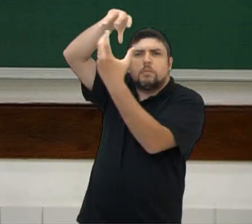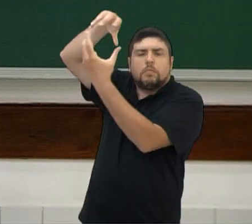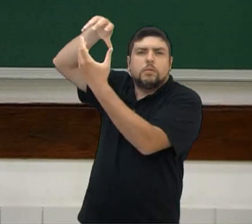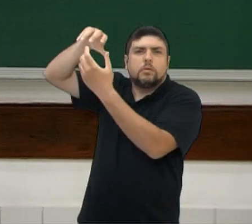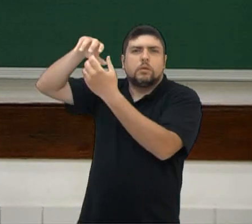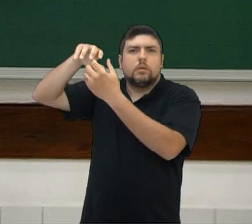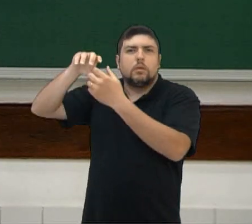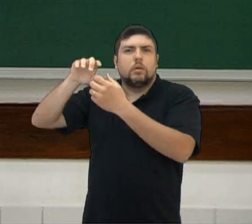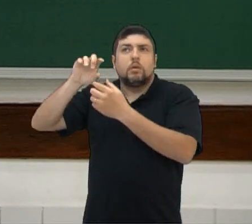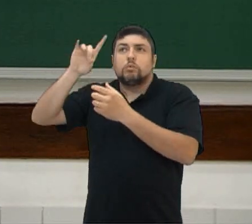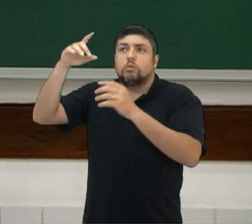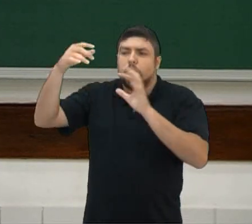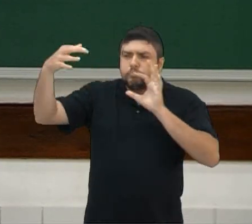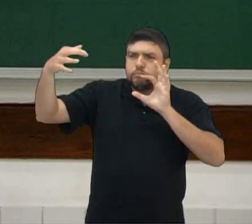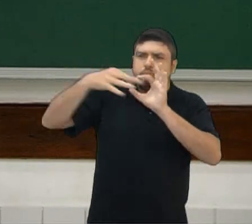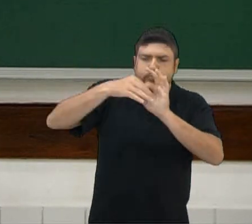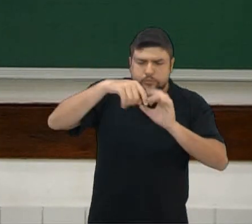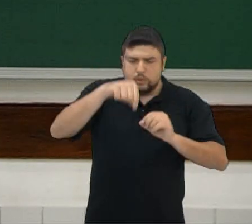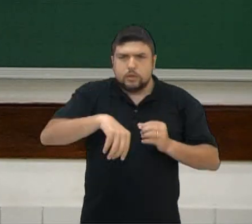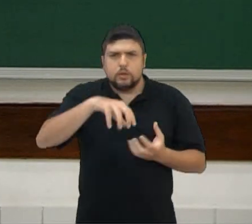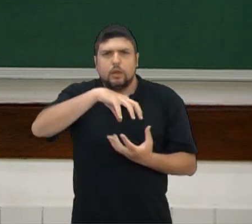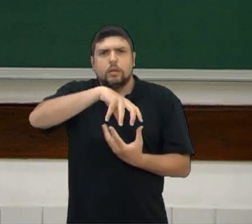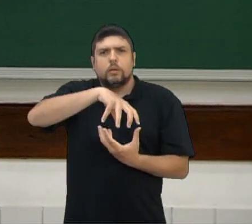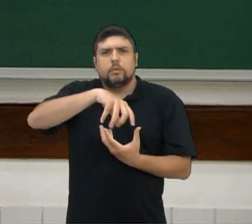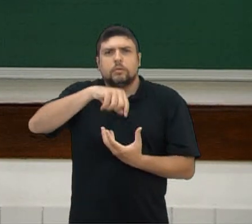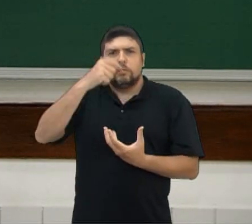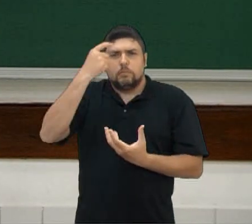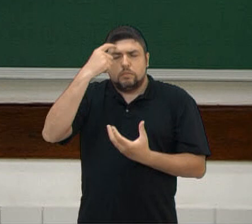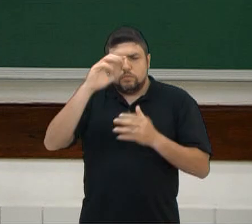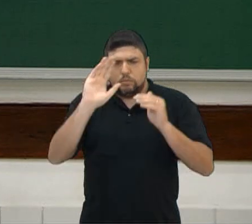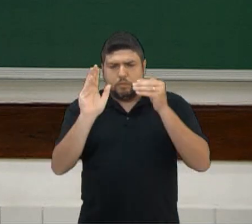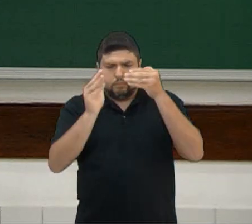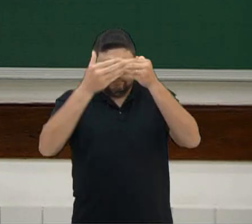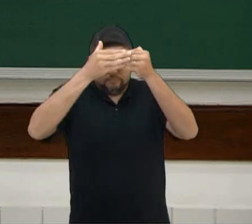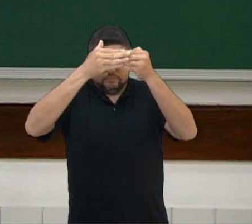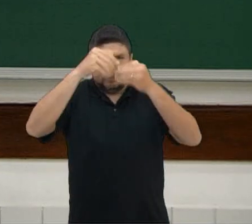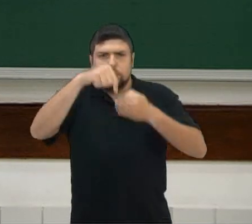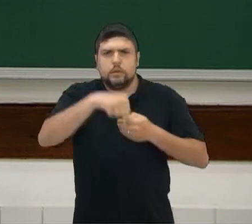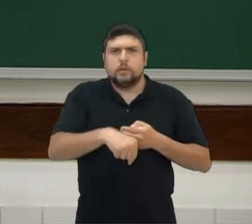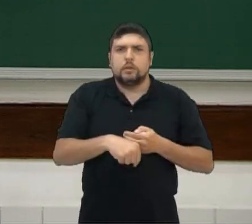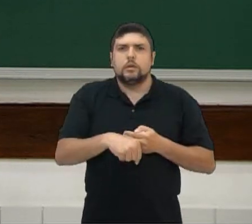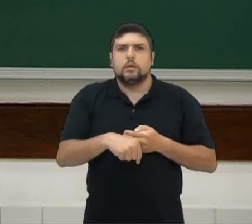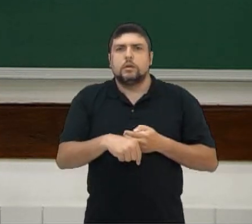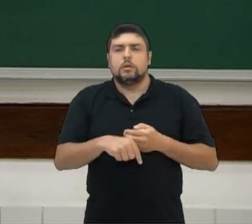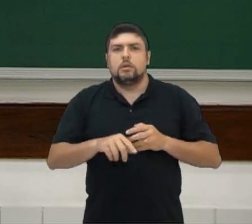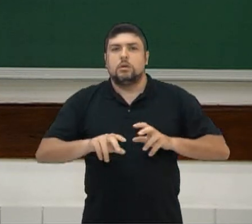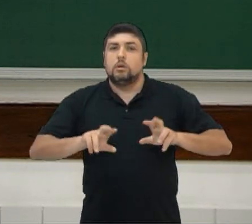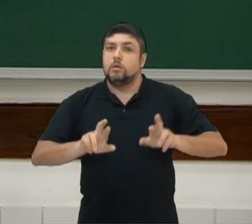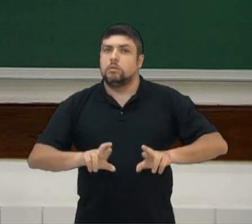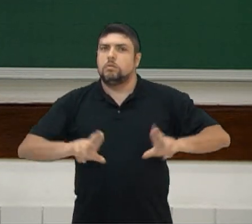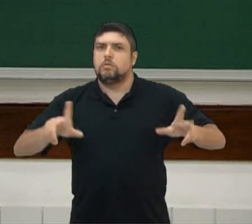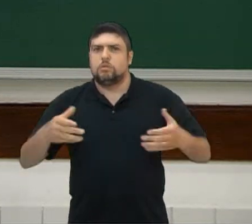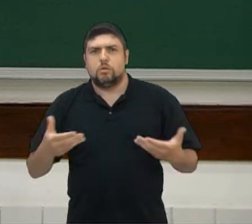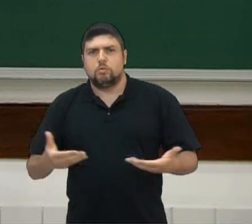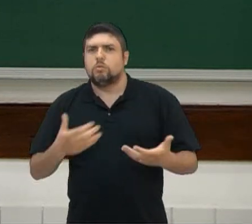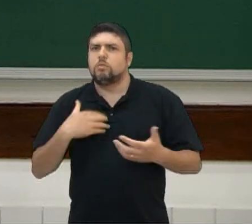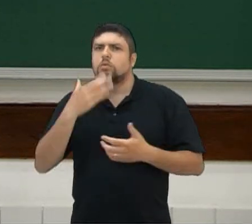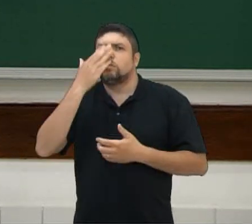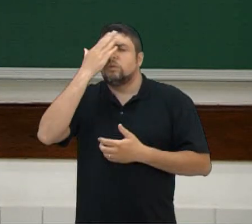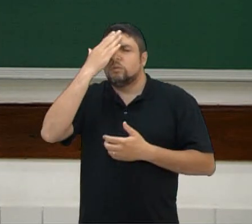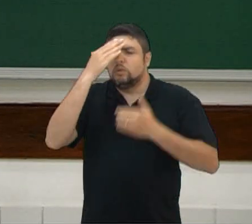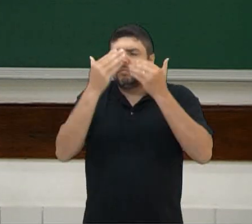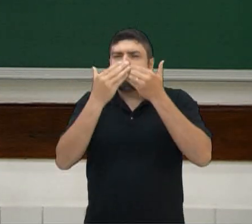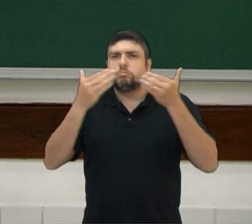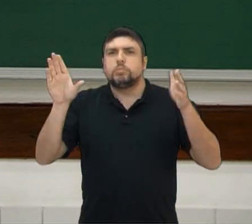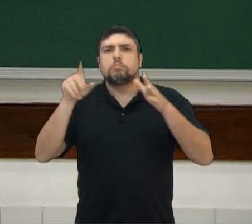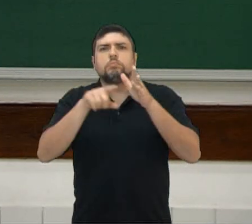só o que tinha a ver com a Terra. Então, pensava num negócio fechado, tão finito, diferente do que a gente sabe hoje como universo, né? Então,